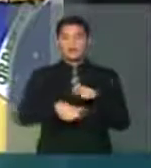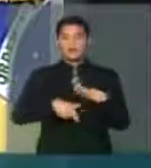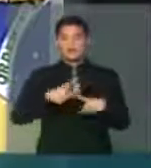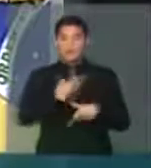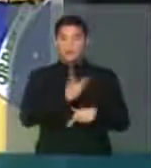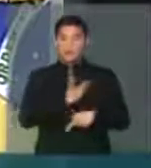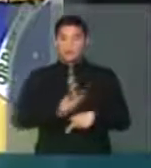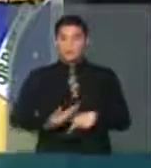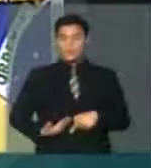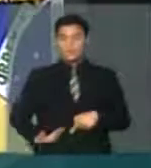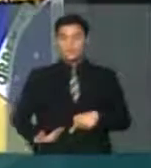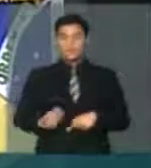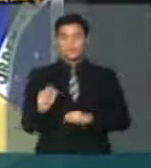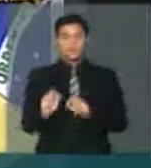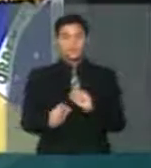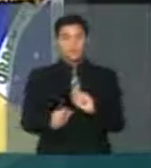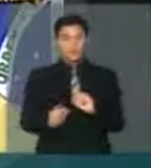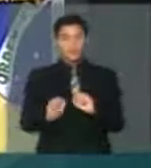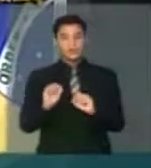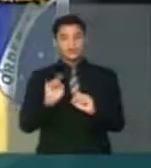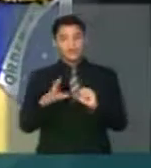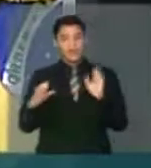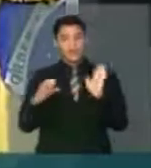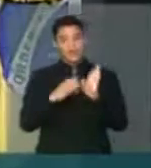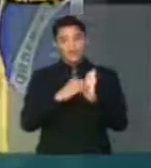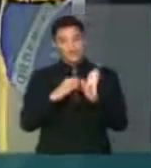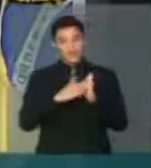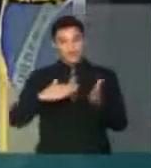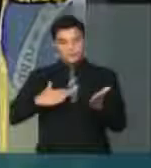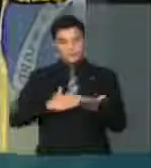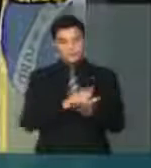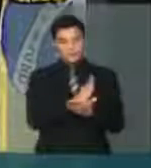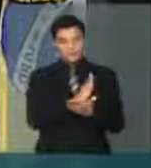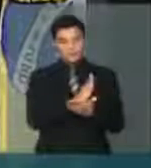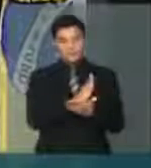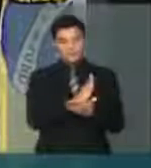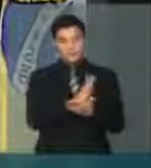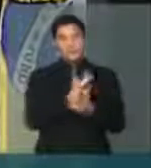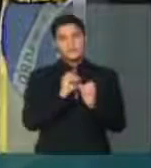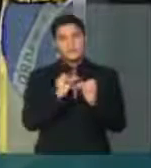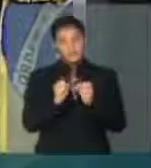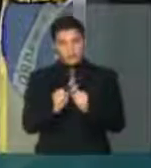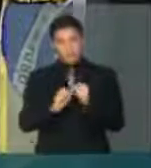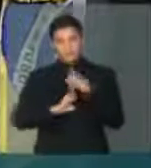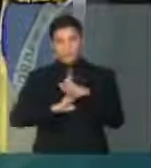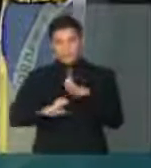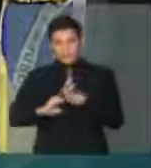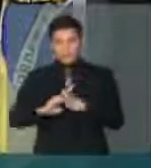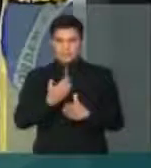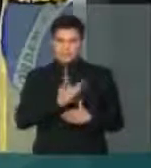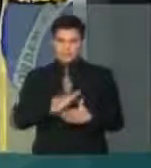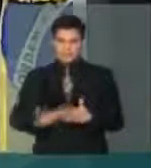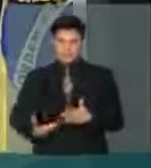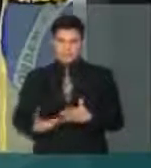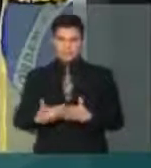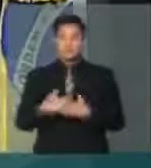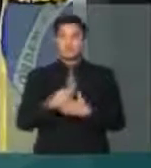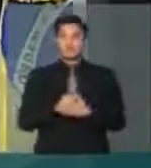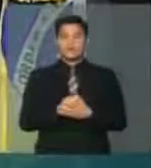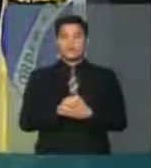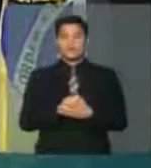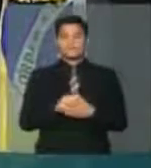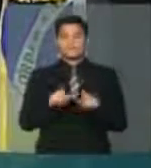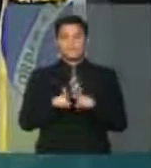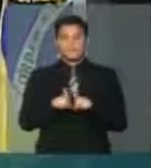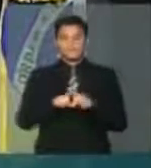público somente através de concurso, quer seja de empresas públicas de economia mista, quer seja